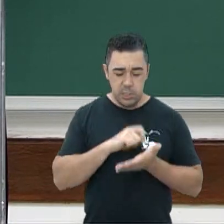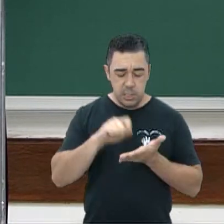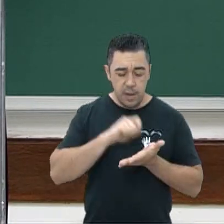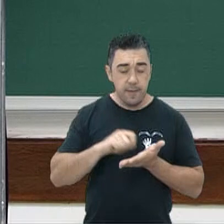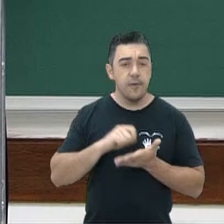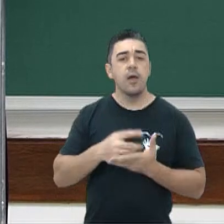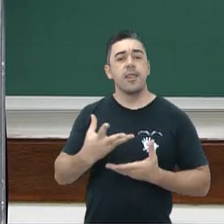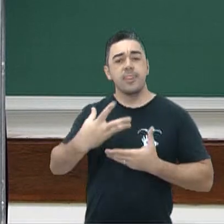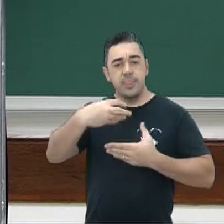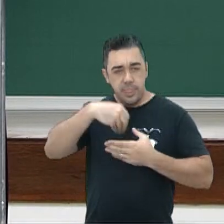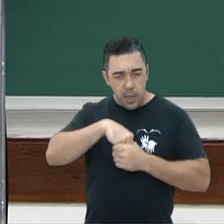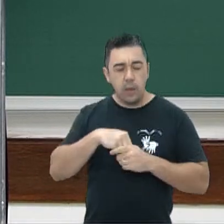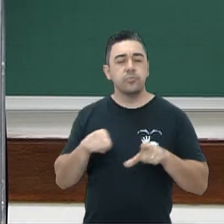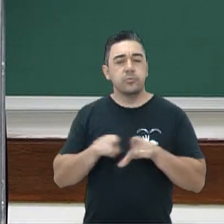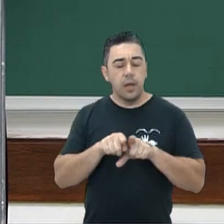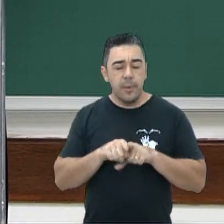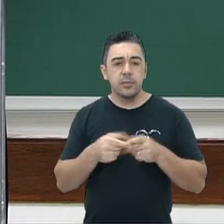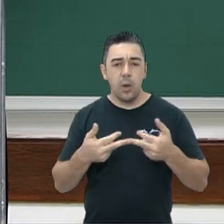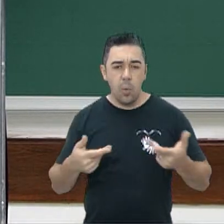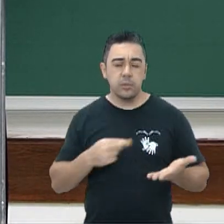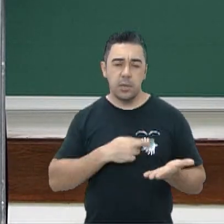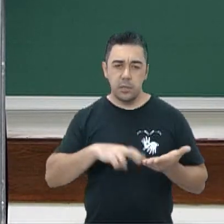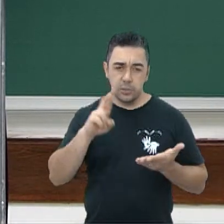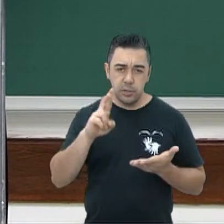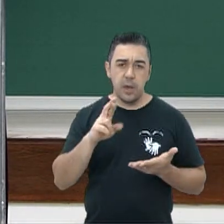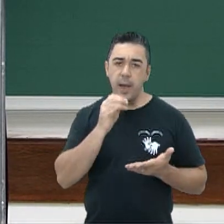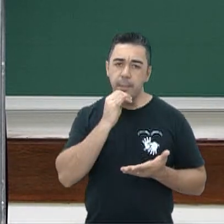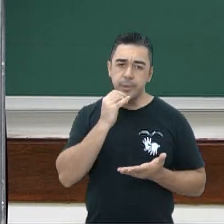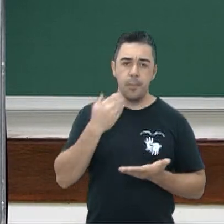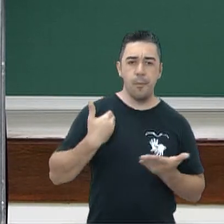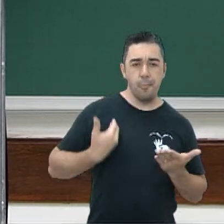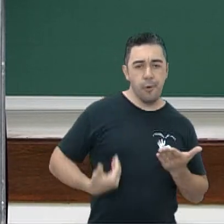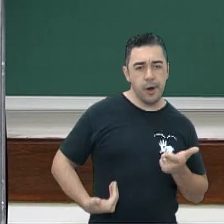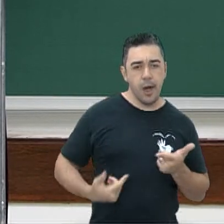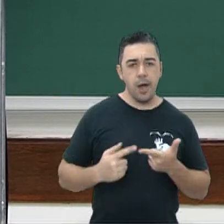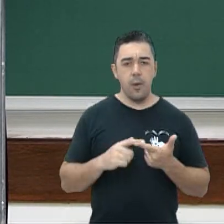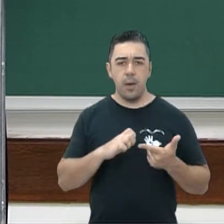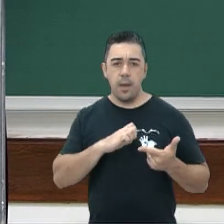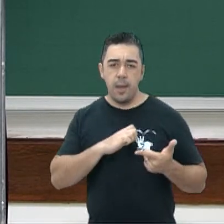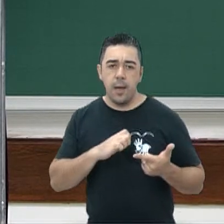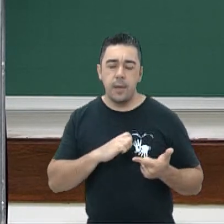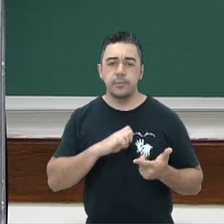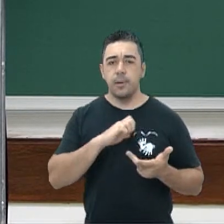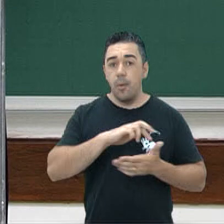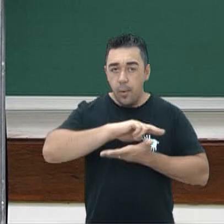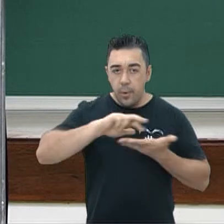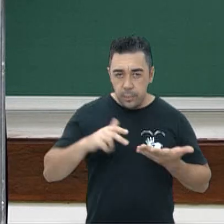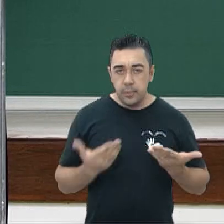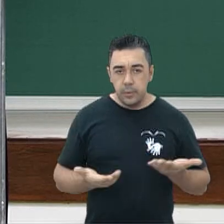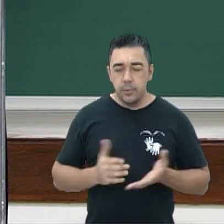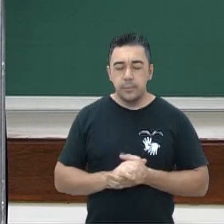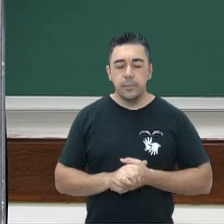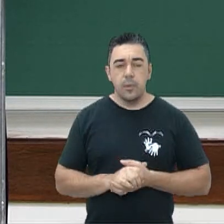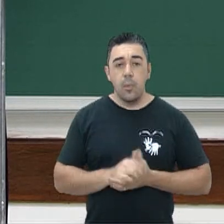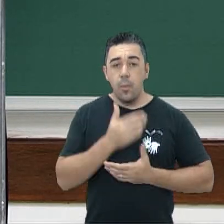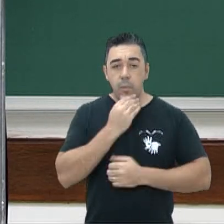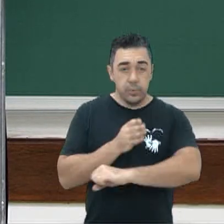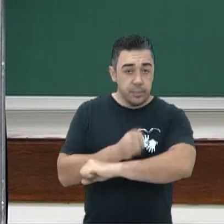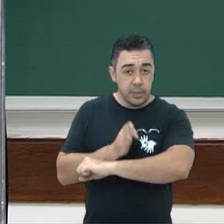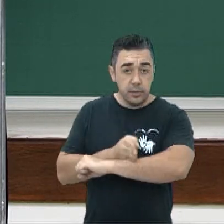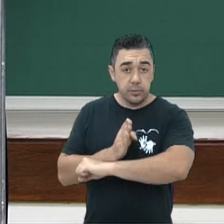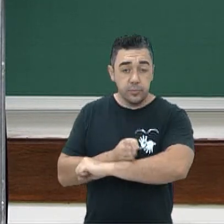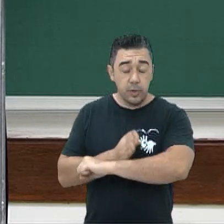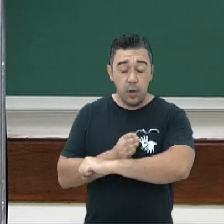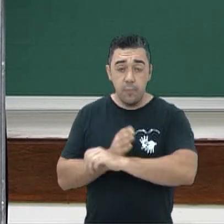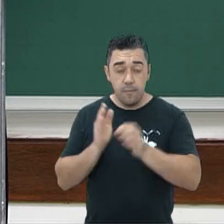da sua obra também tinham questões religiosas, questões de moral, ética, esse tipo de coisa. Então o homem medieval ele vivia